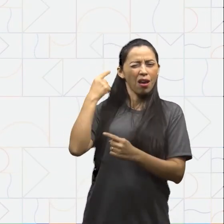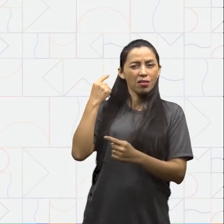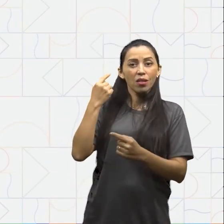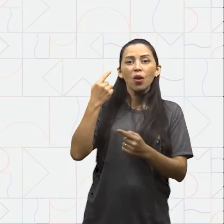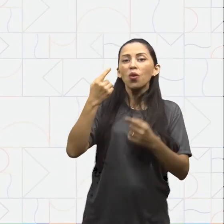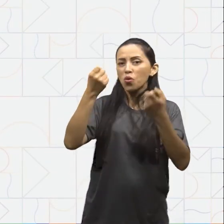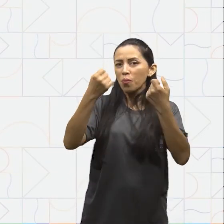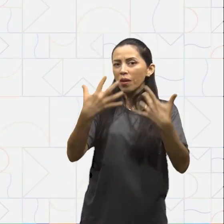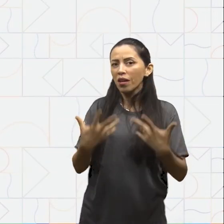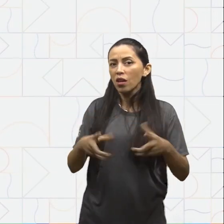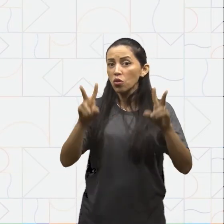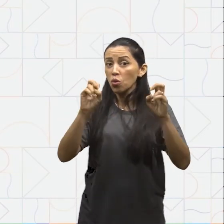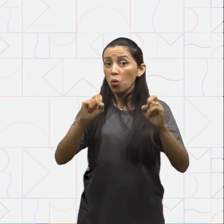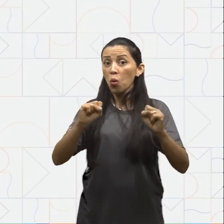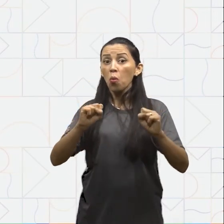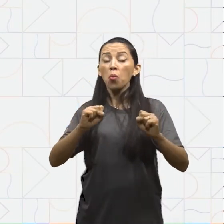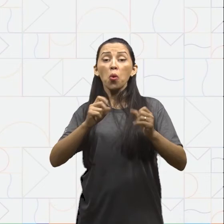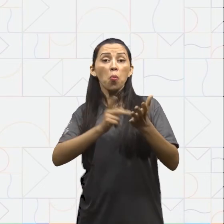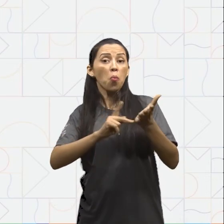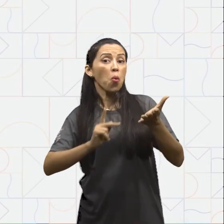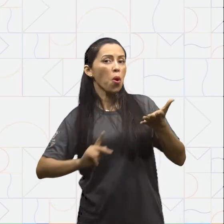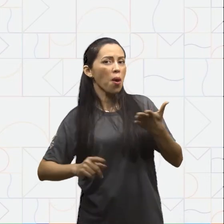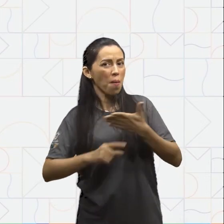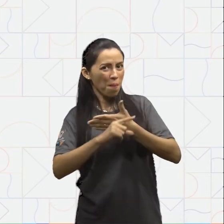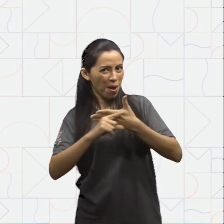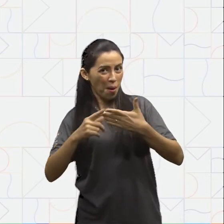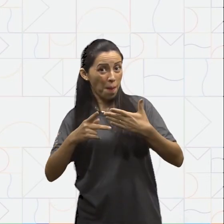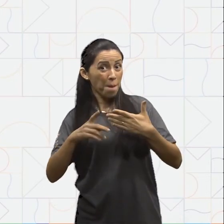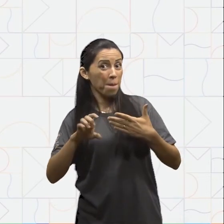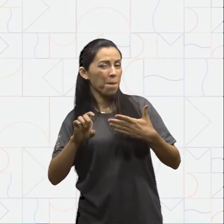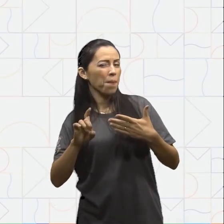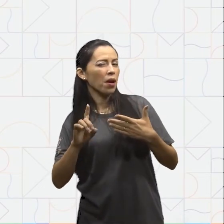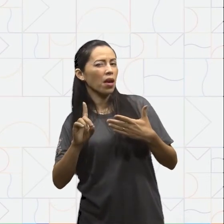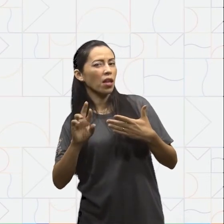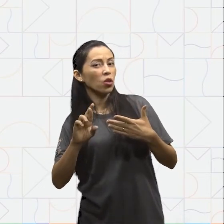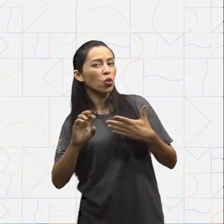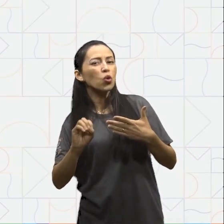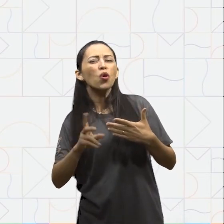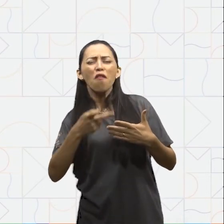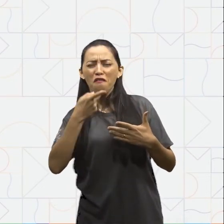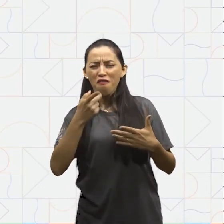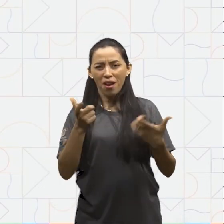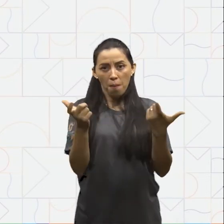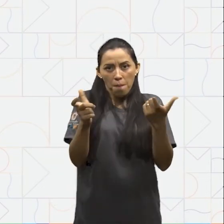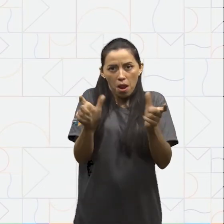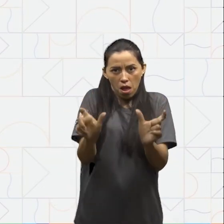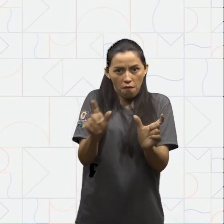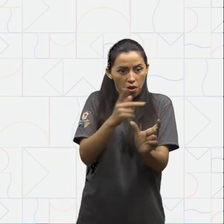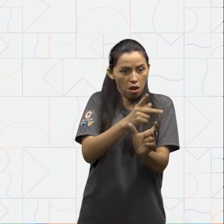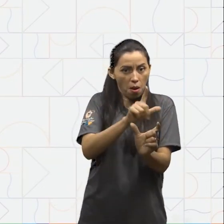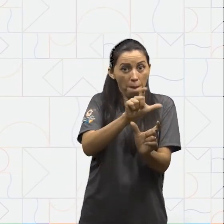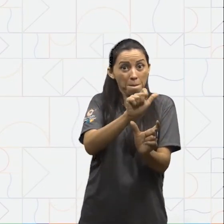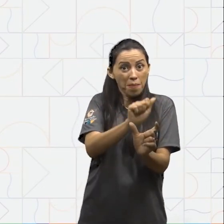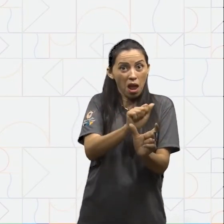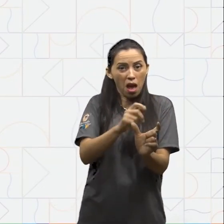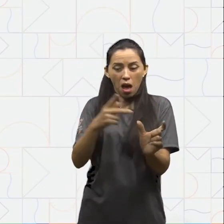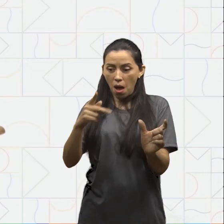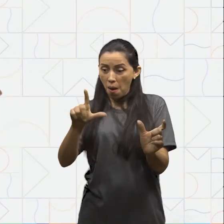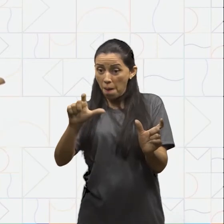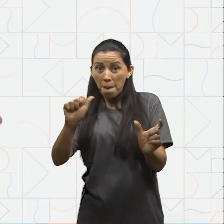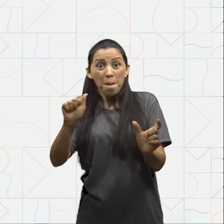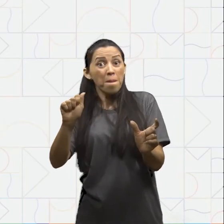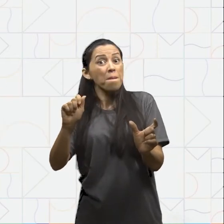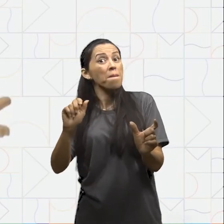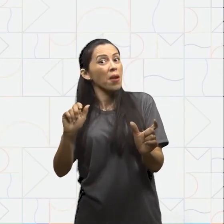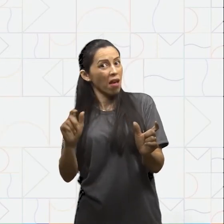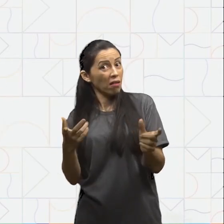pouco no poema de Pedro Bandeira, quando ele brincou com a sílaba plá em aplausos e plateia? Pois é,